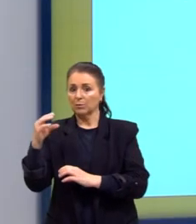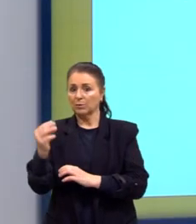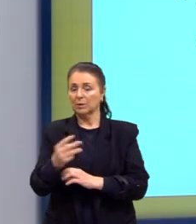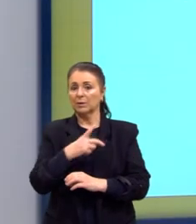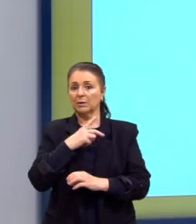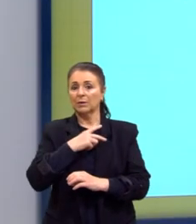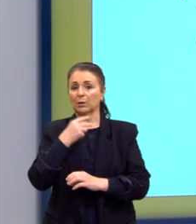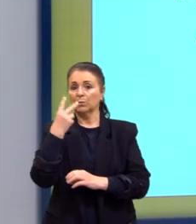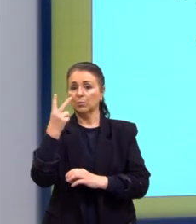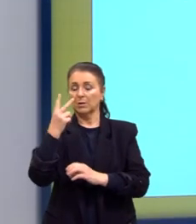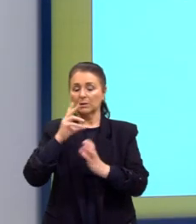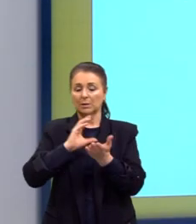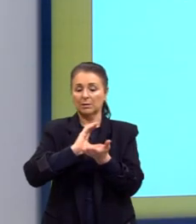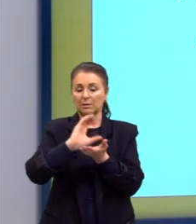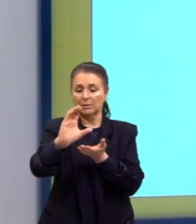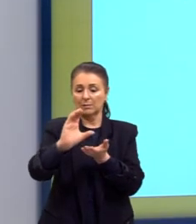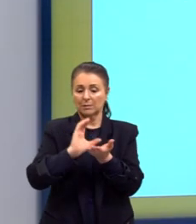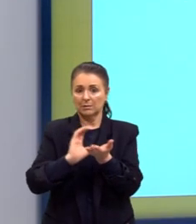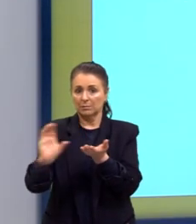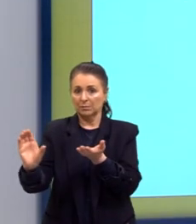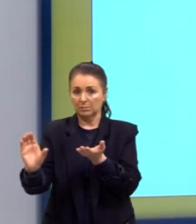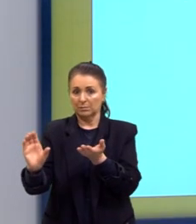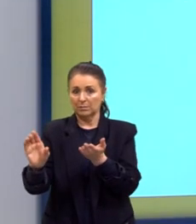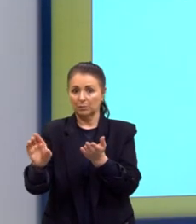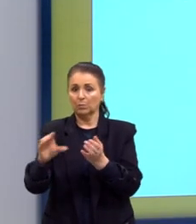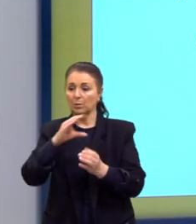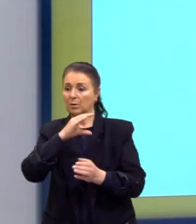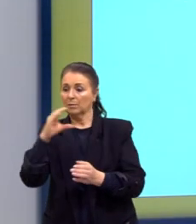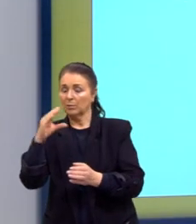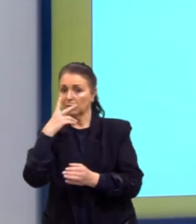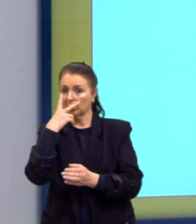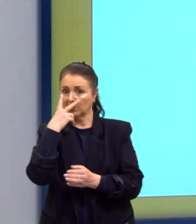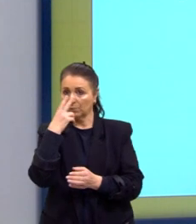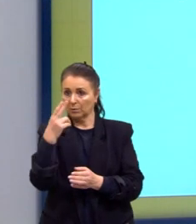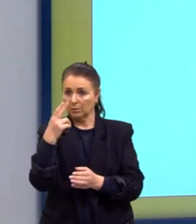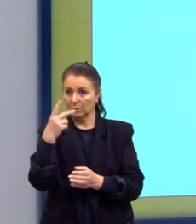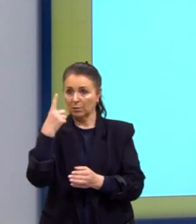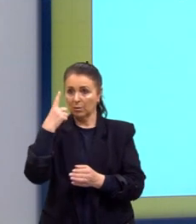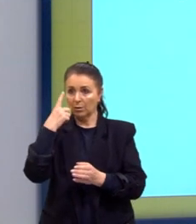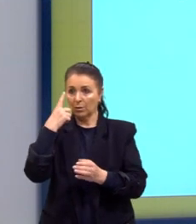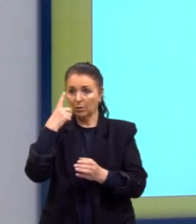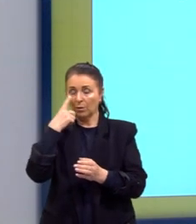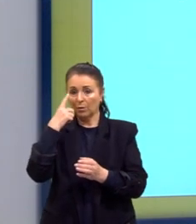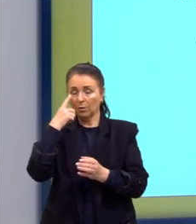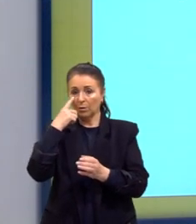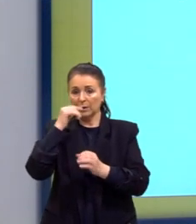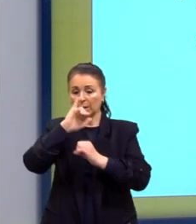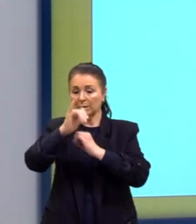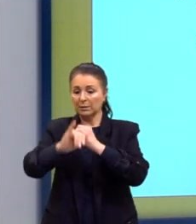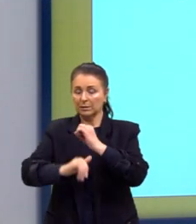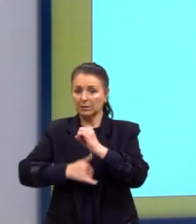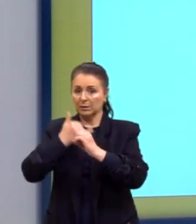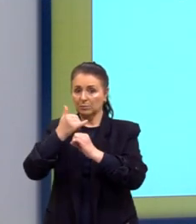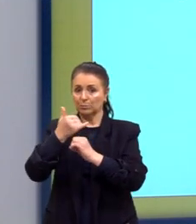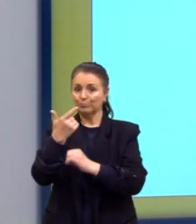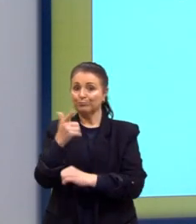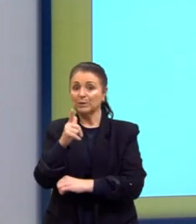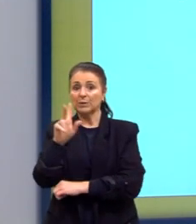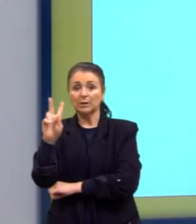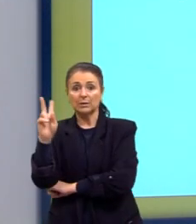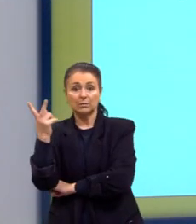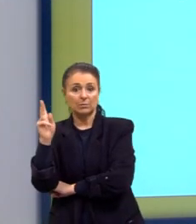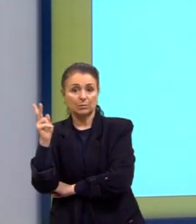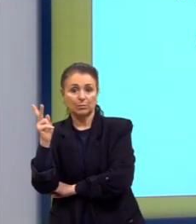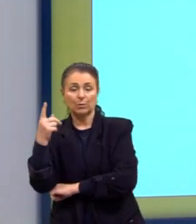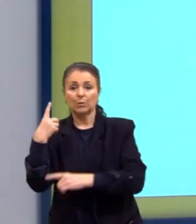duas ramificações o mesmo carbono pode Como podem verificar que neste átomo ele não fosse o hidrogênio